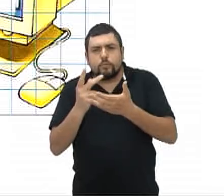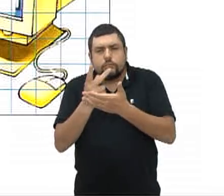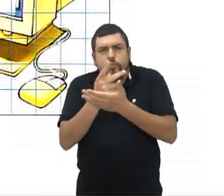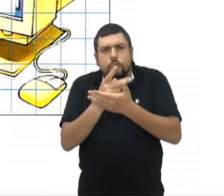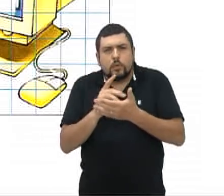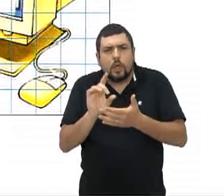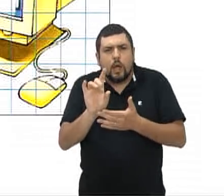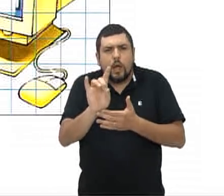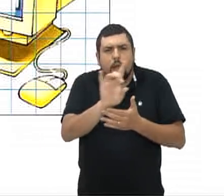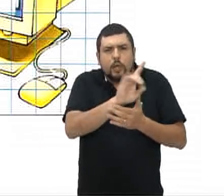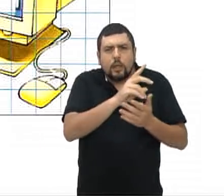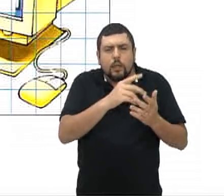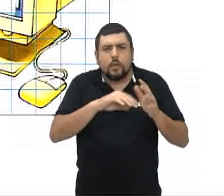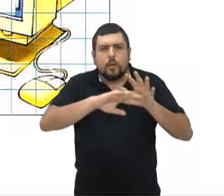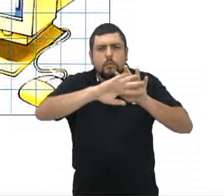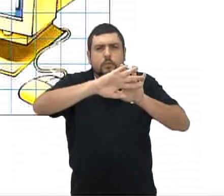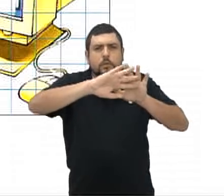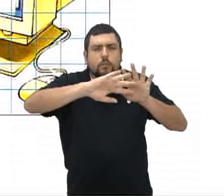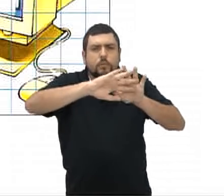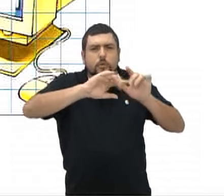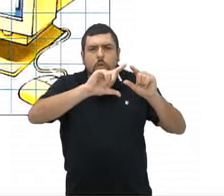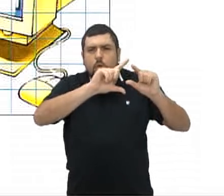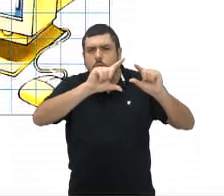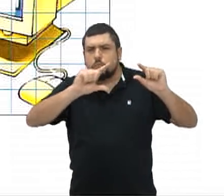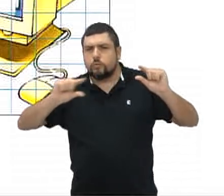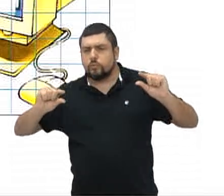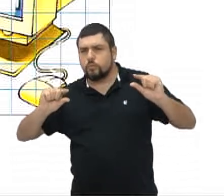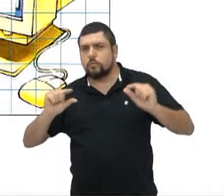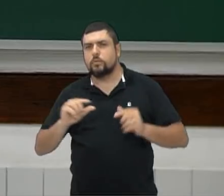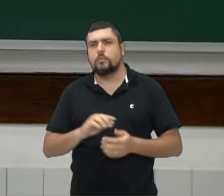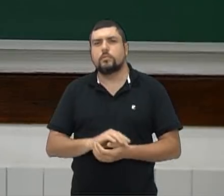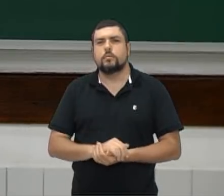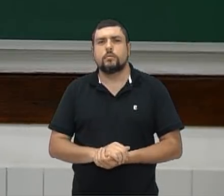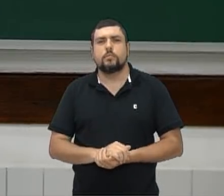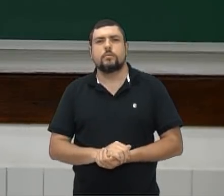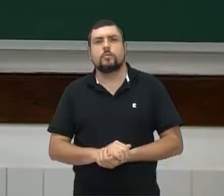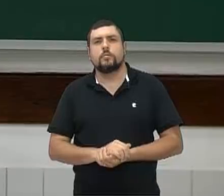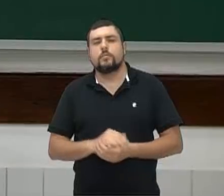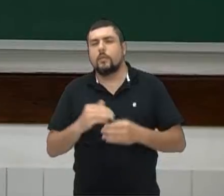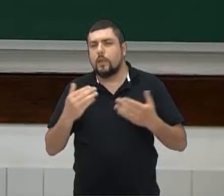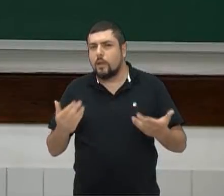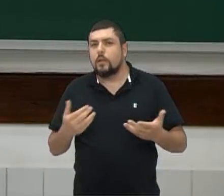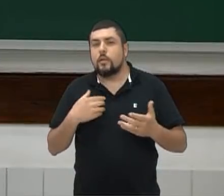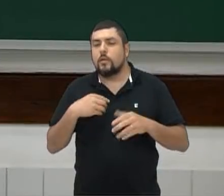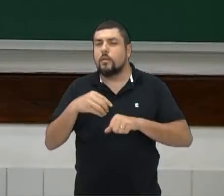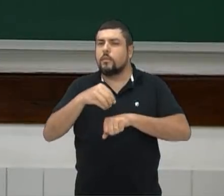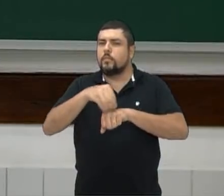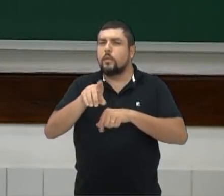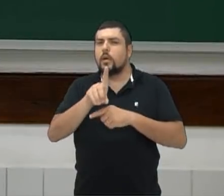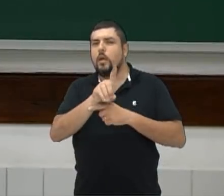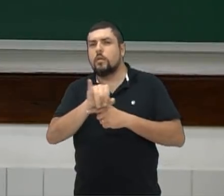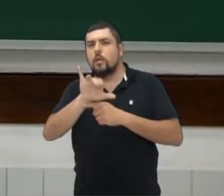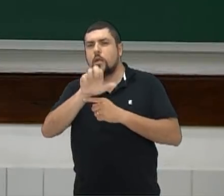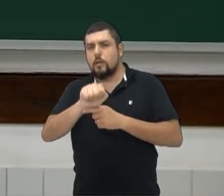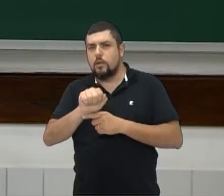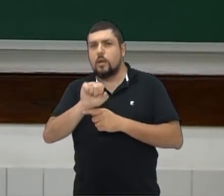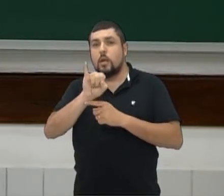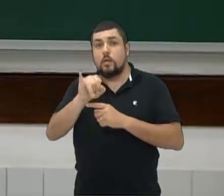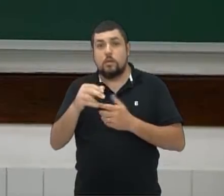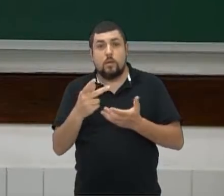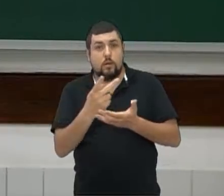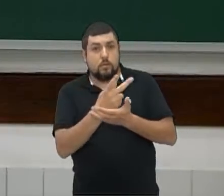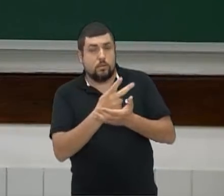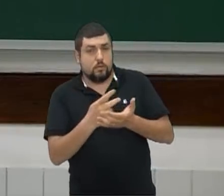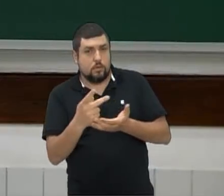malha obtém-se, um desenho semelhante ao desenho inicial. Então essa é uma dica aí, se você quer ampliar uma figura, um